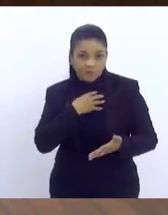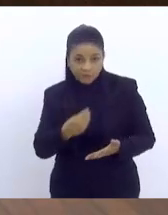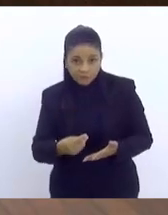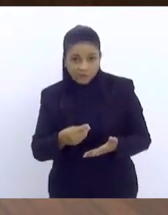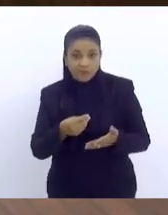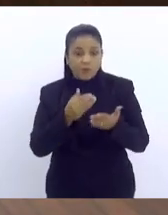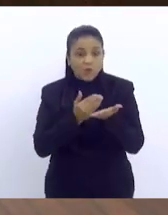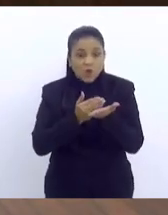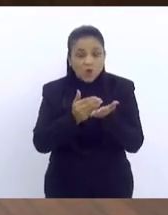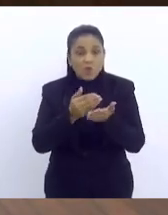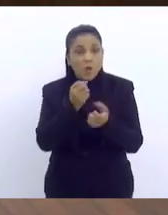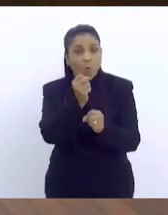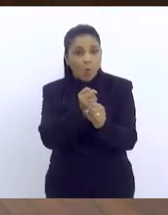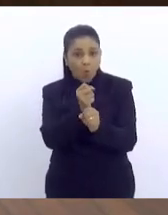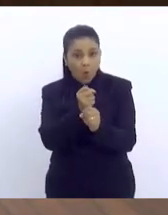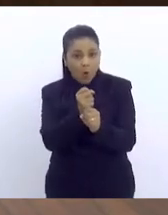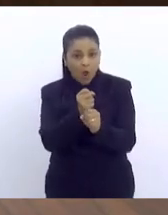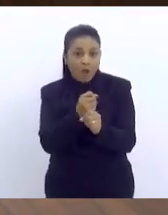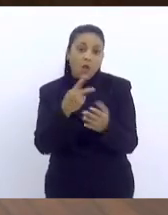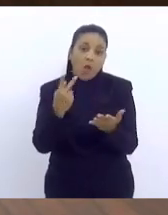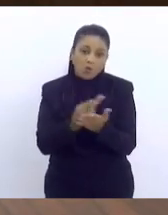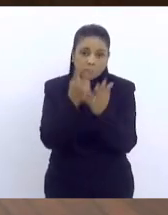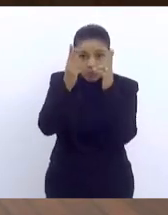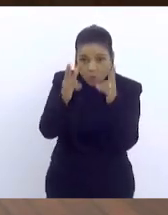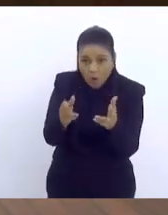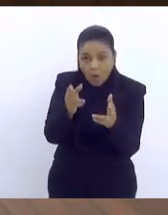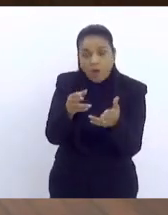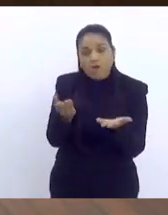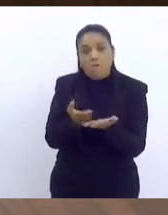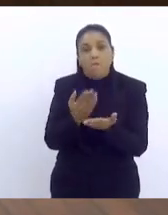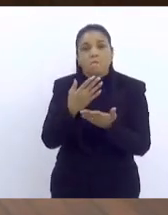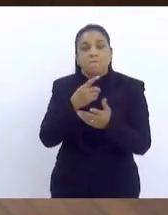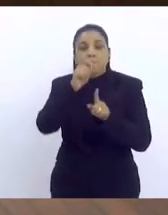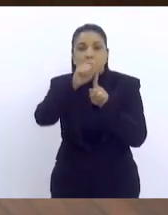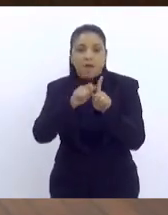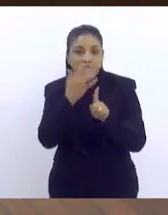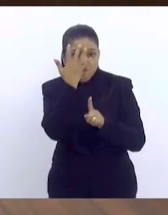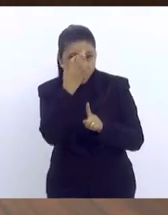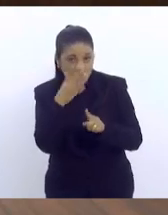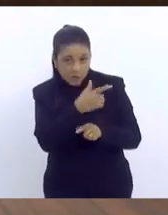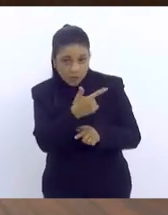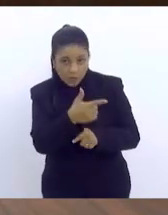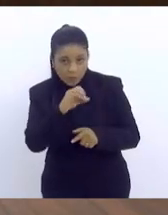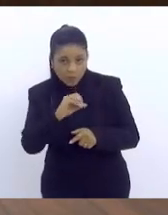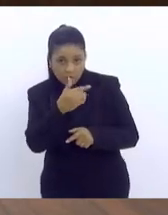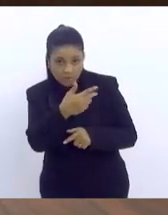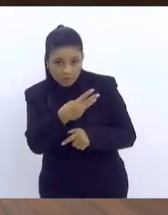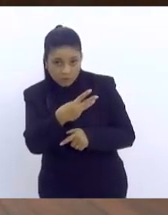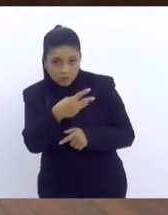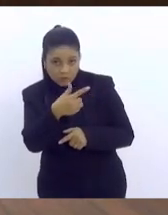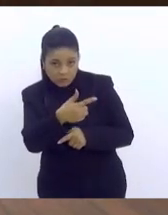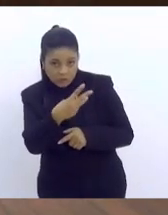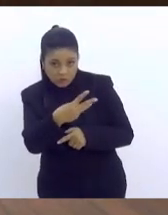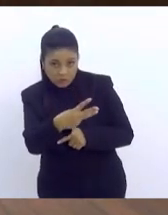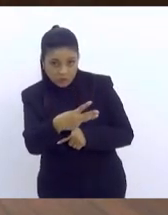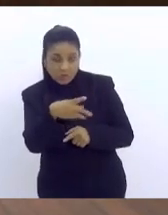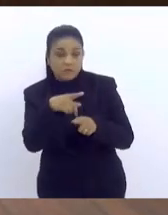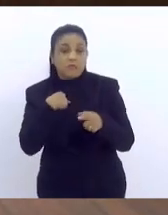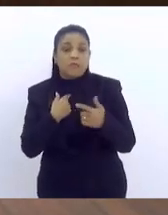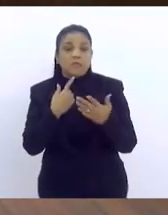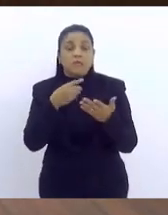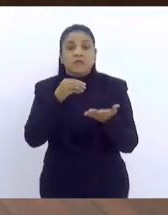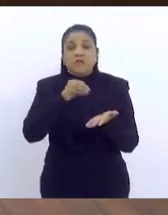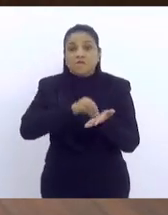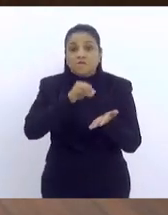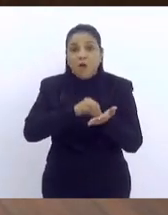ao iniciar o ano letivo como aconteceu esse ano no mês de fevereiro essas unidades por motivo de necessidade de adaptação